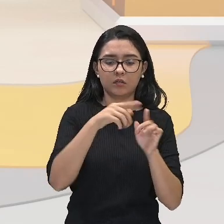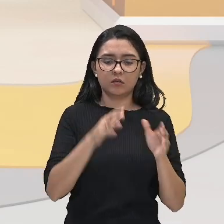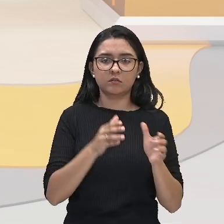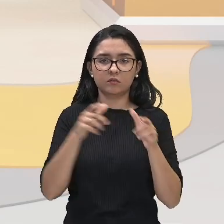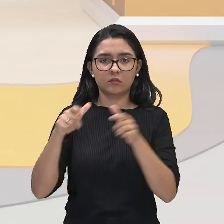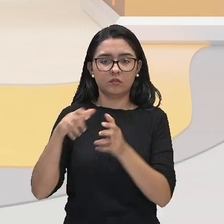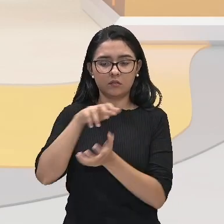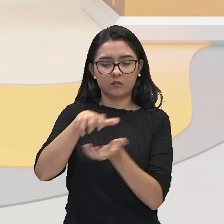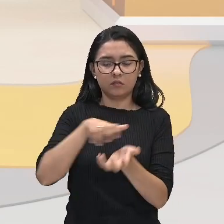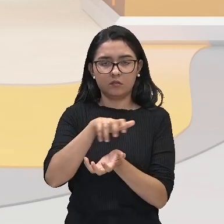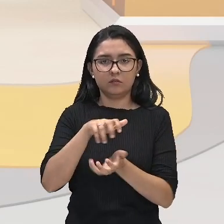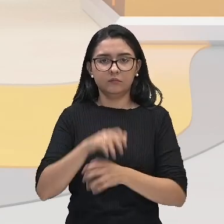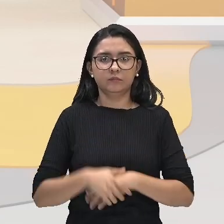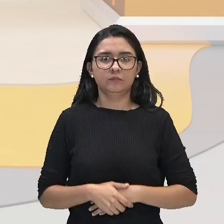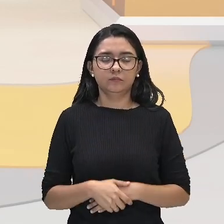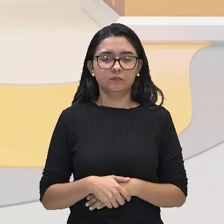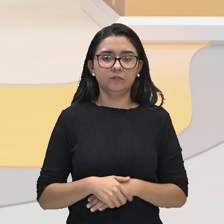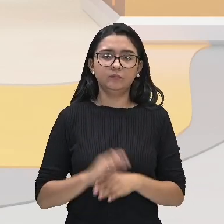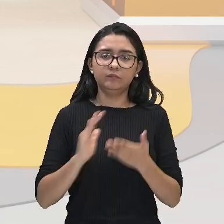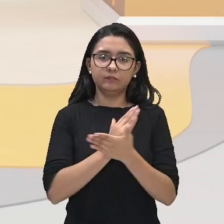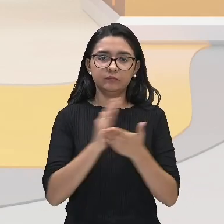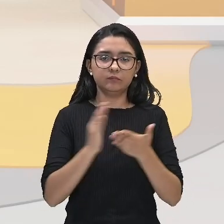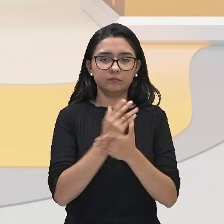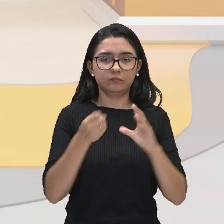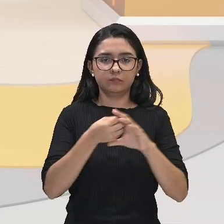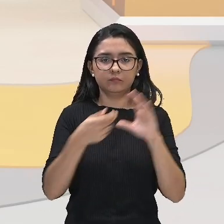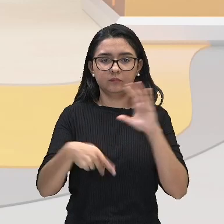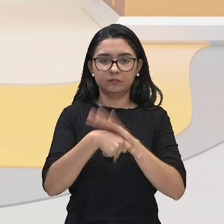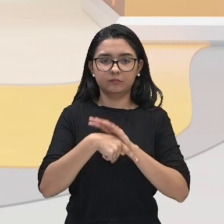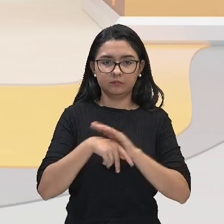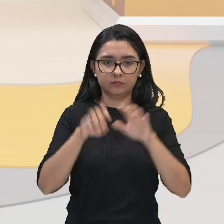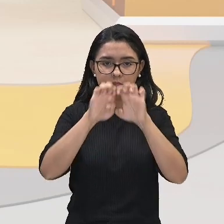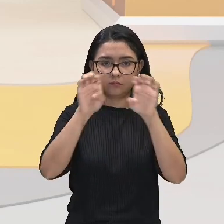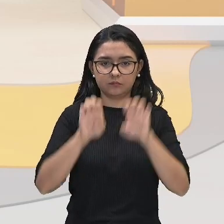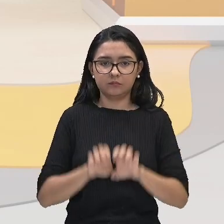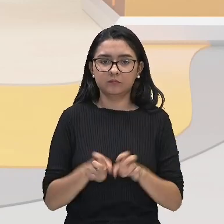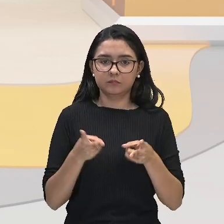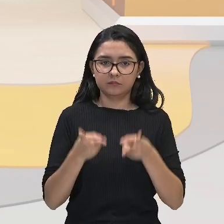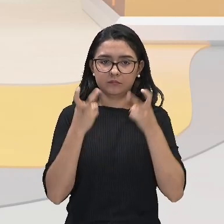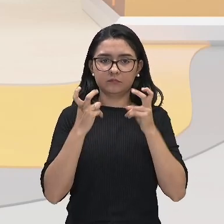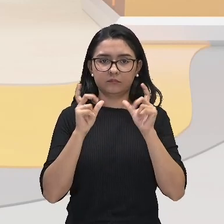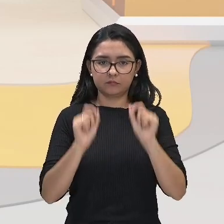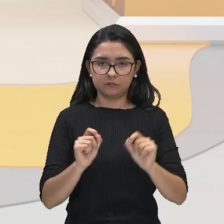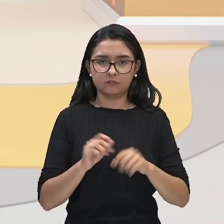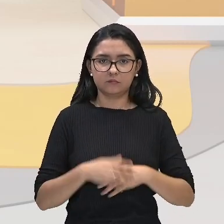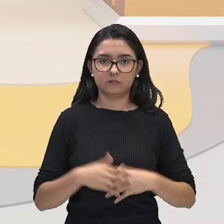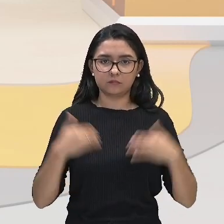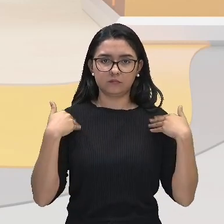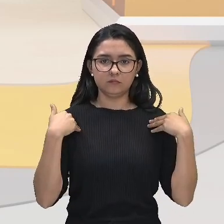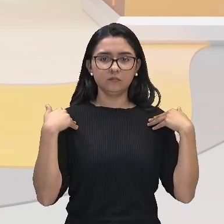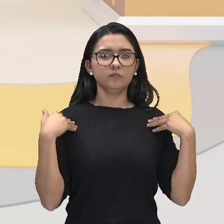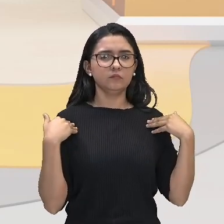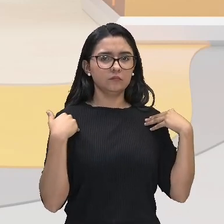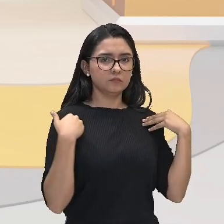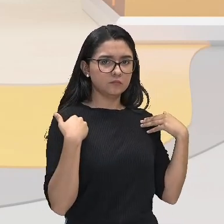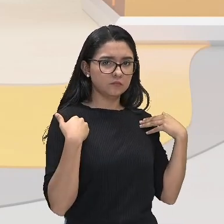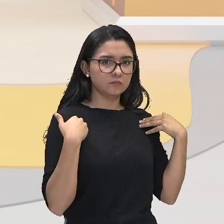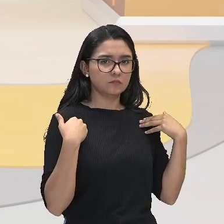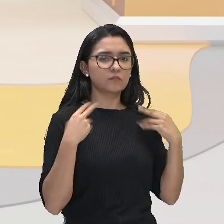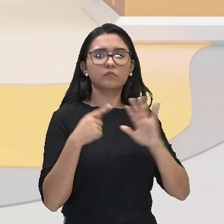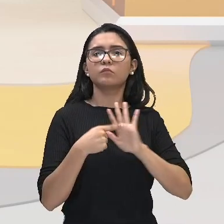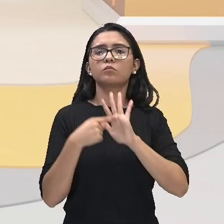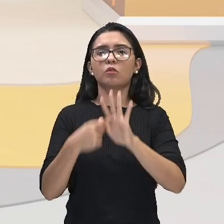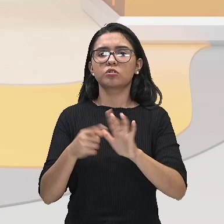Florença. Há algumas características dessa peça, né? Observem que ele está um pouco tensionado, né, para um lado. Isso mostra